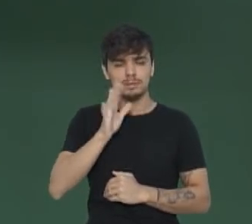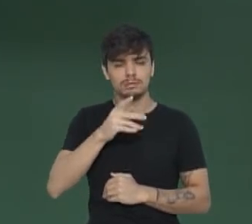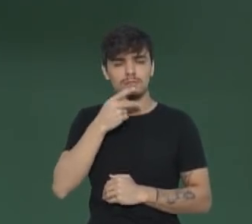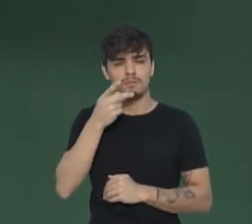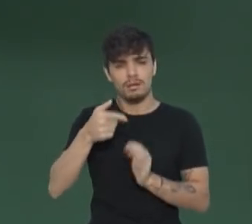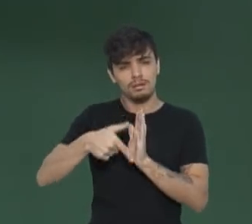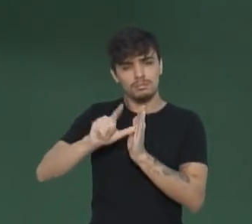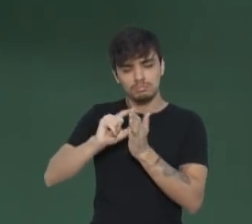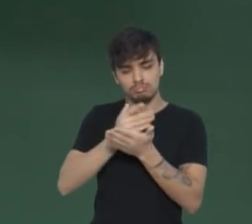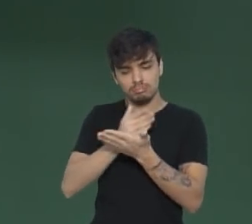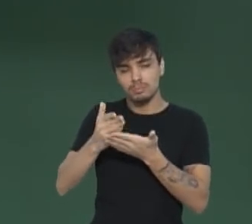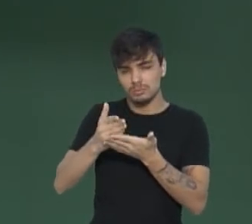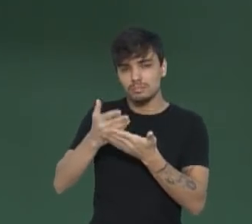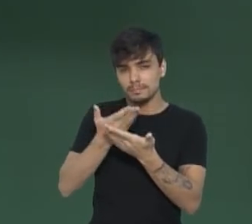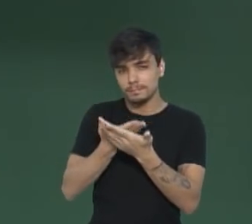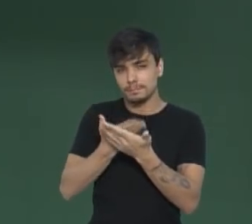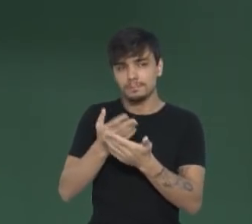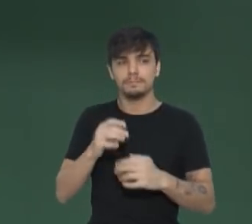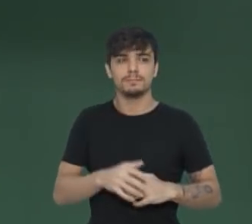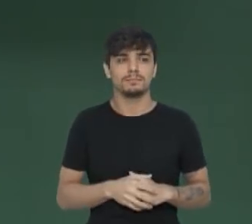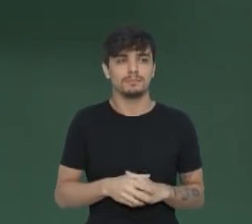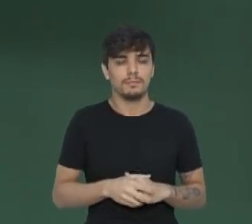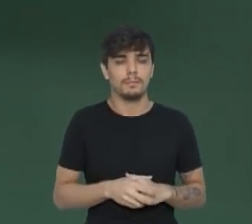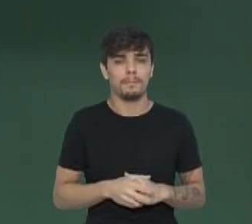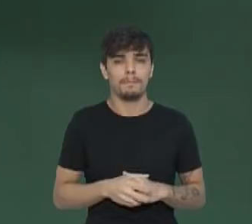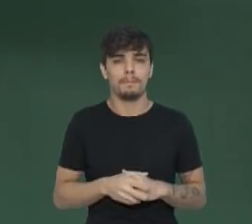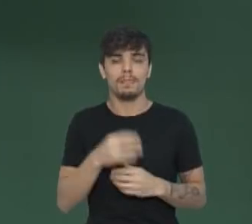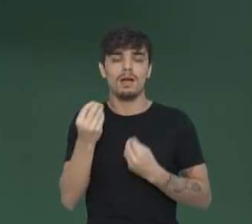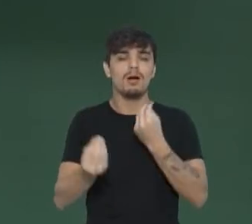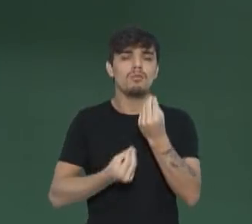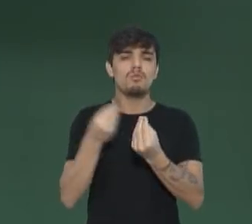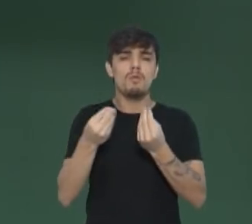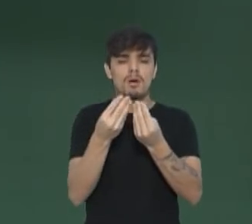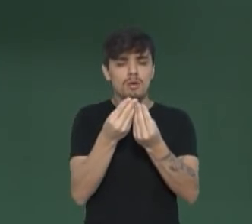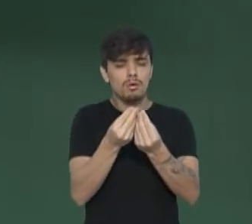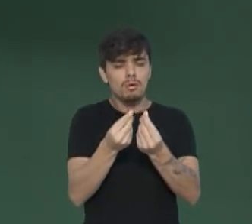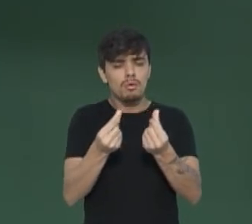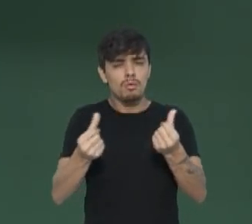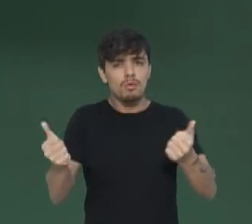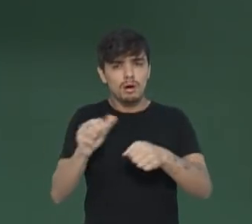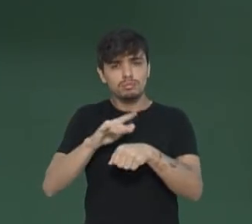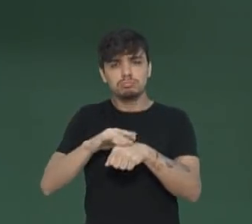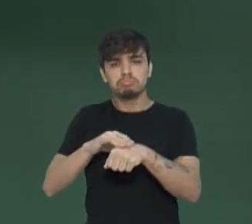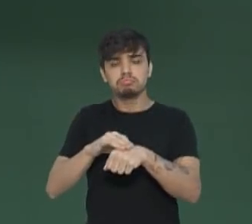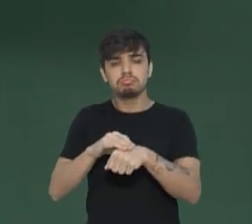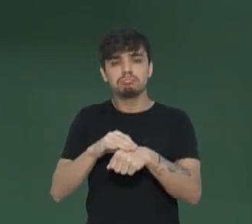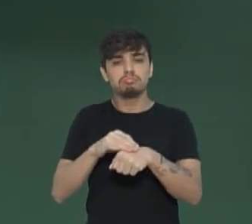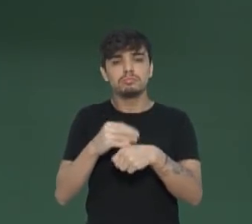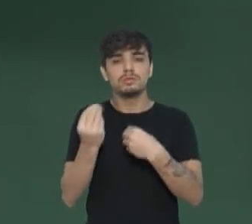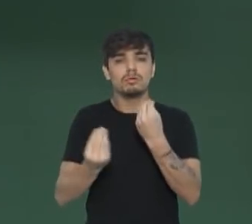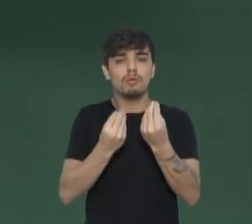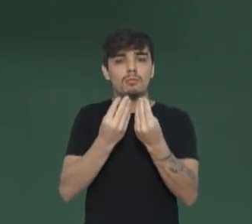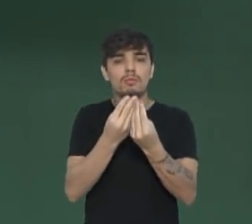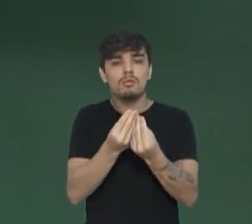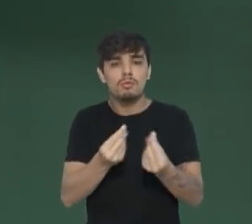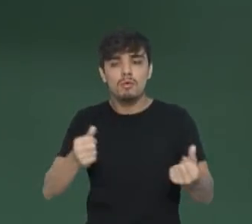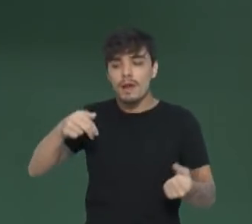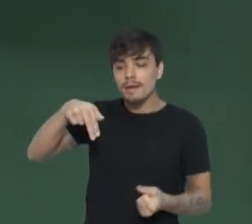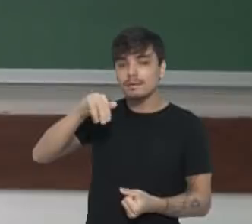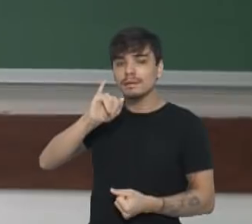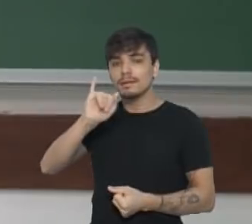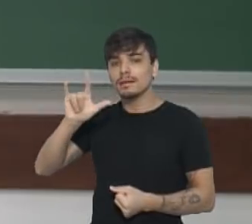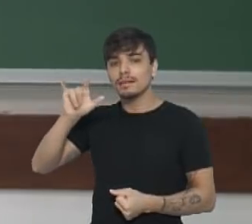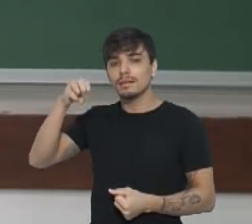nossa aula de hoje, perfeito? Então, como podemos curar essa doença? Né? Como podemos curar esse niilismo?